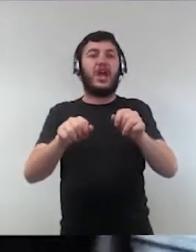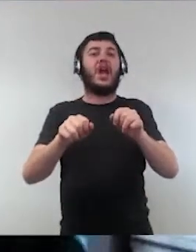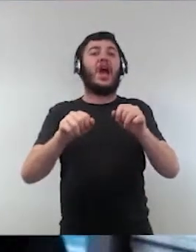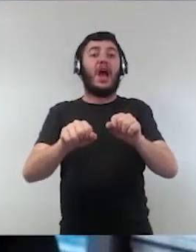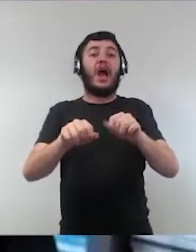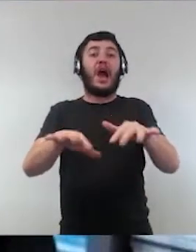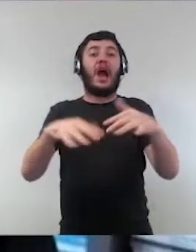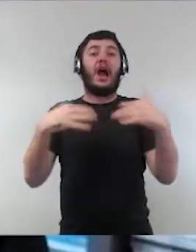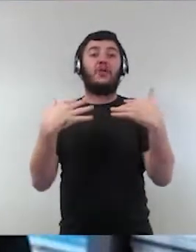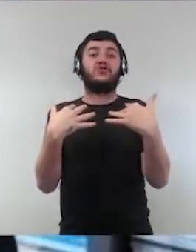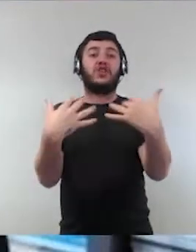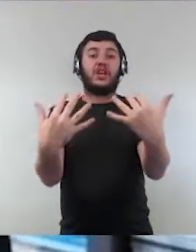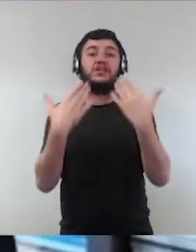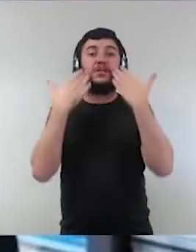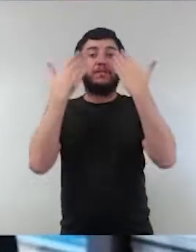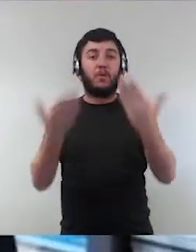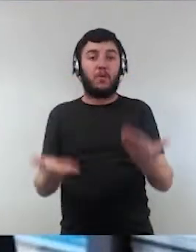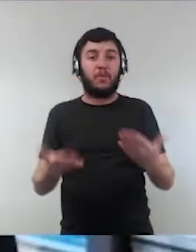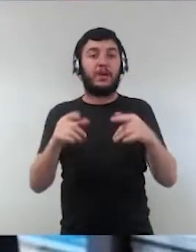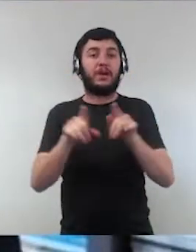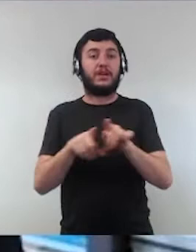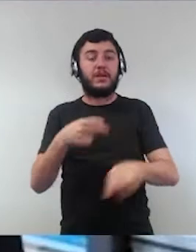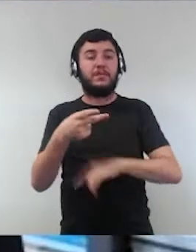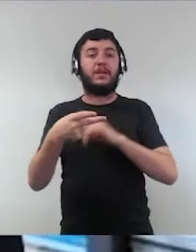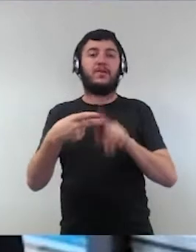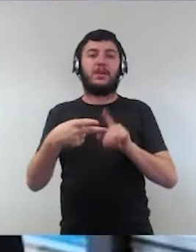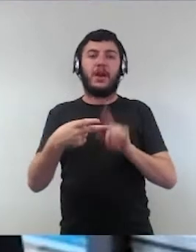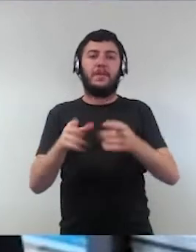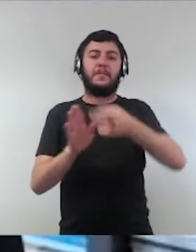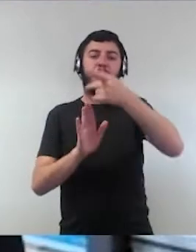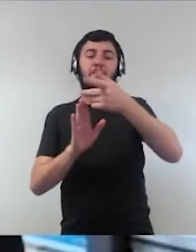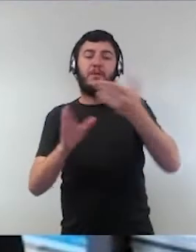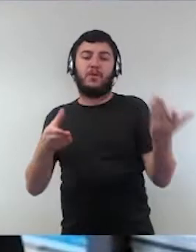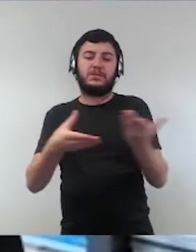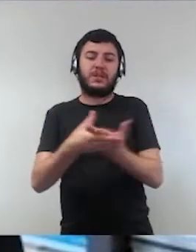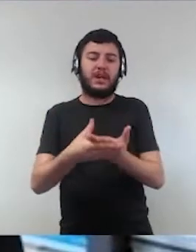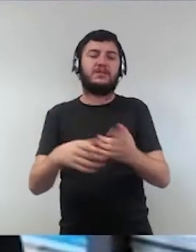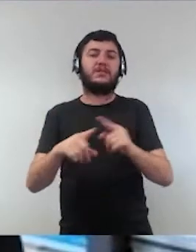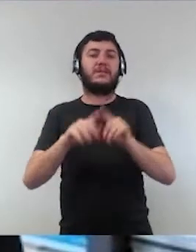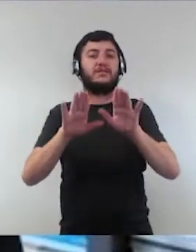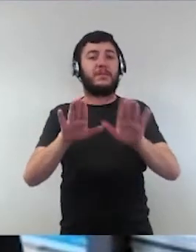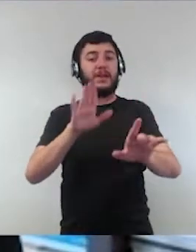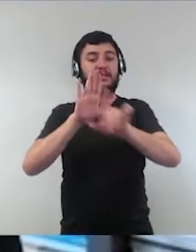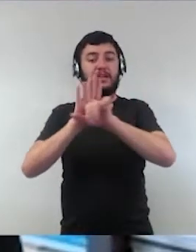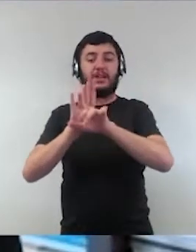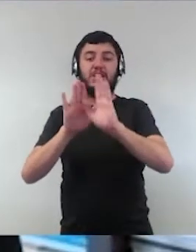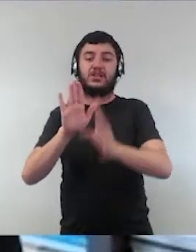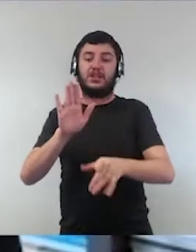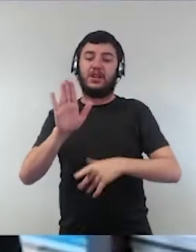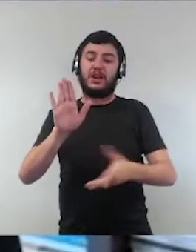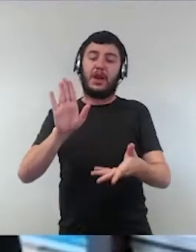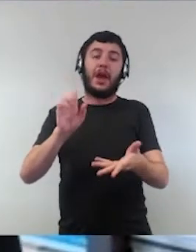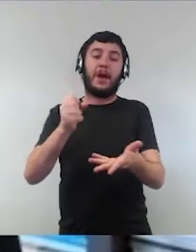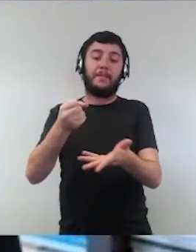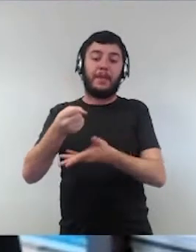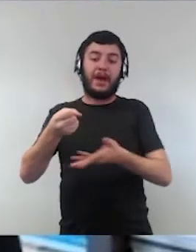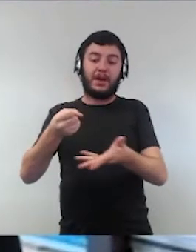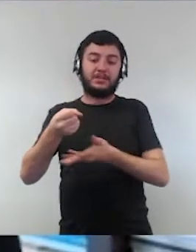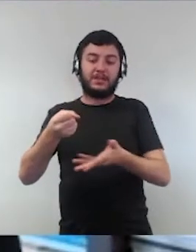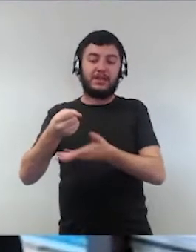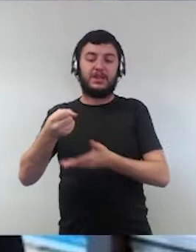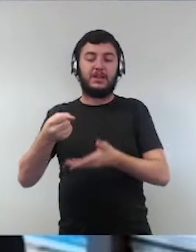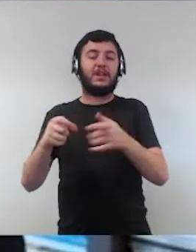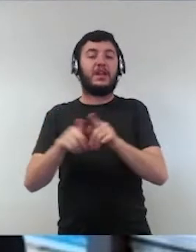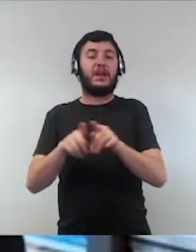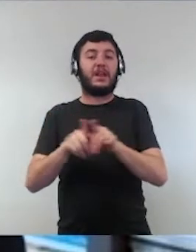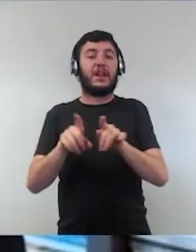muito importantes, uma discussão muito ampla. Ela se inspira fortemente no Regulamento Geral de Proteção de Dados da União